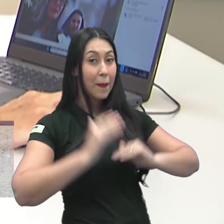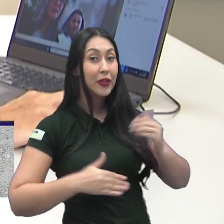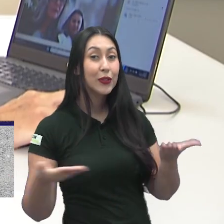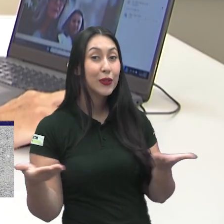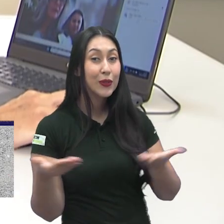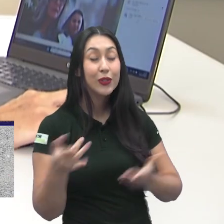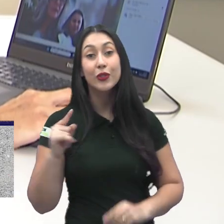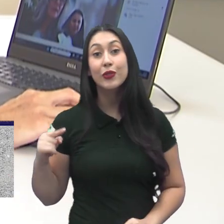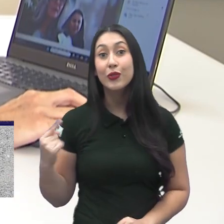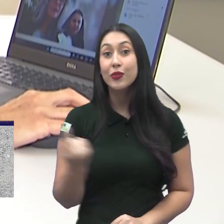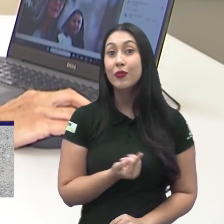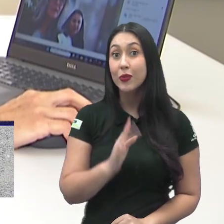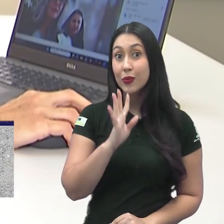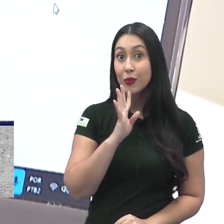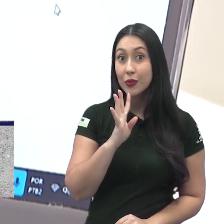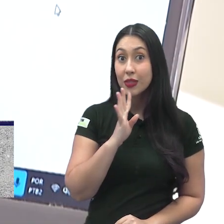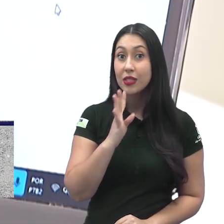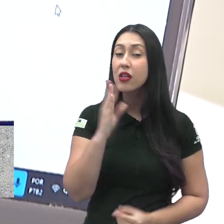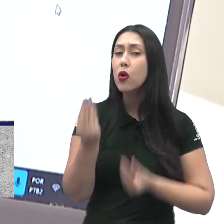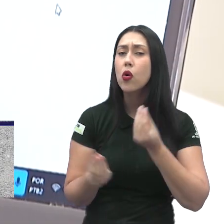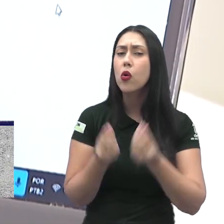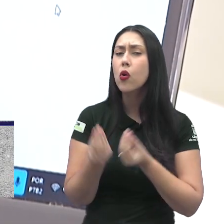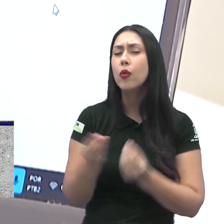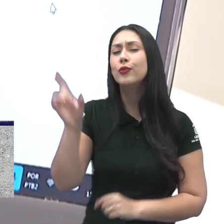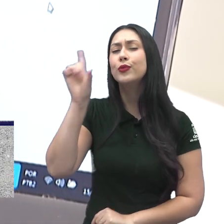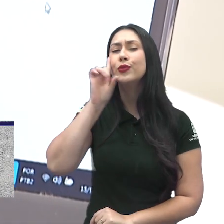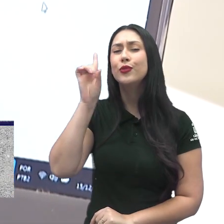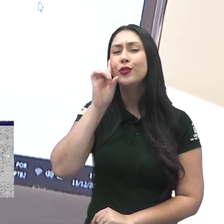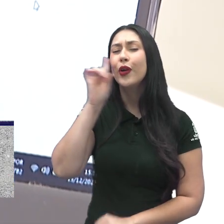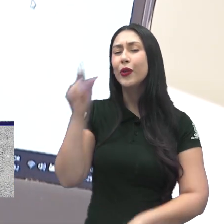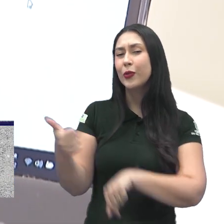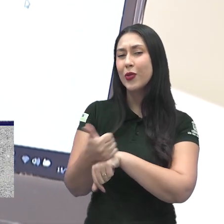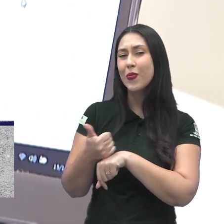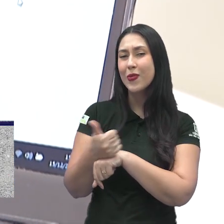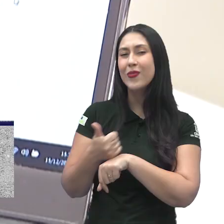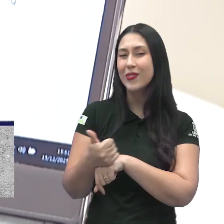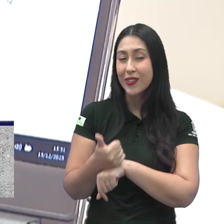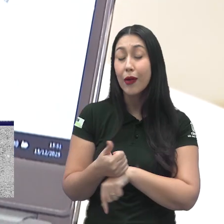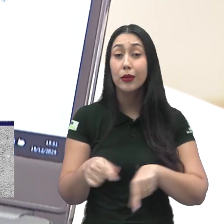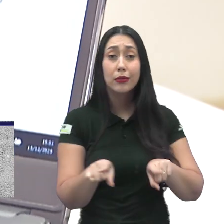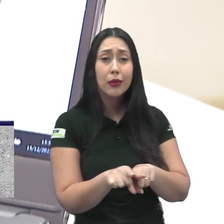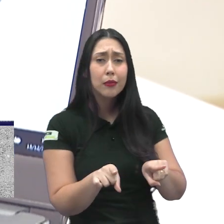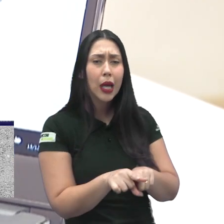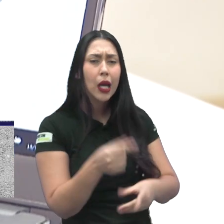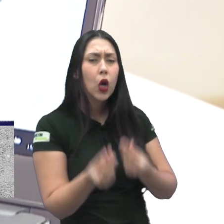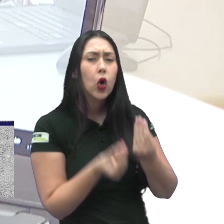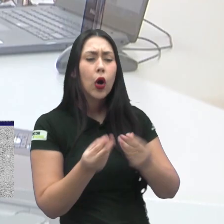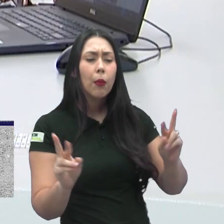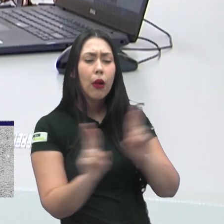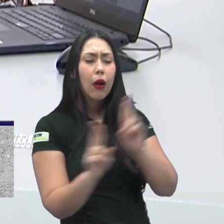hoje, a gente vai conhecer de perto como funciona o dia a dia desse profissional e como as